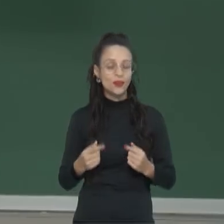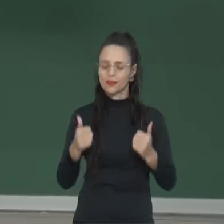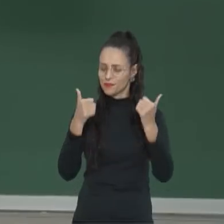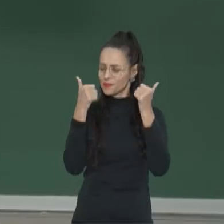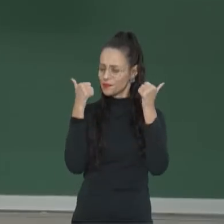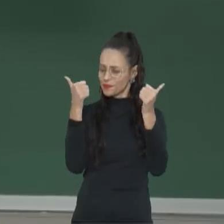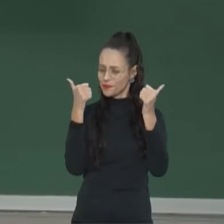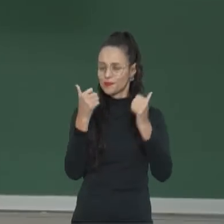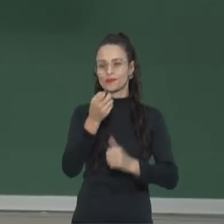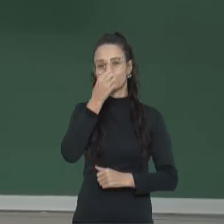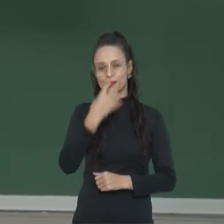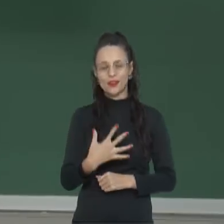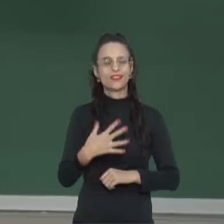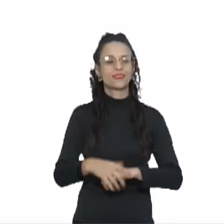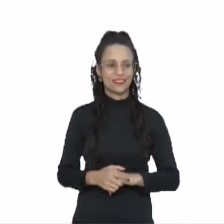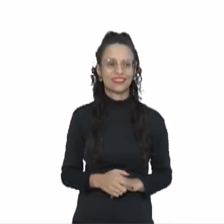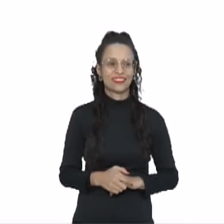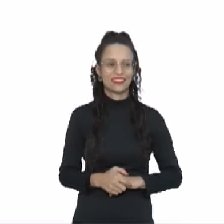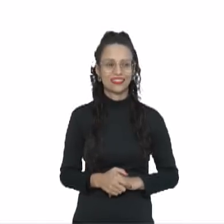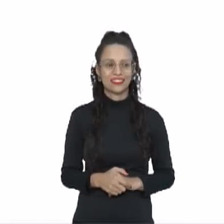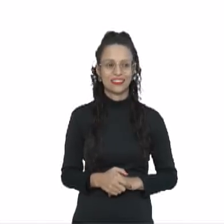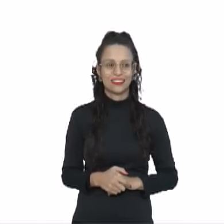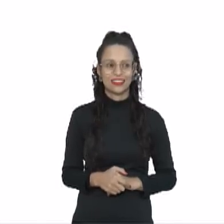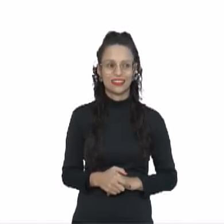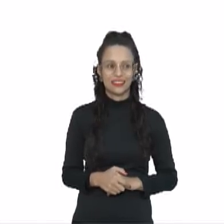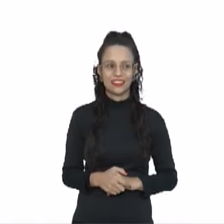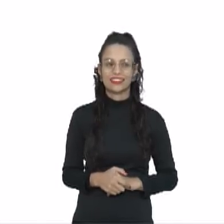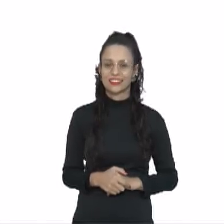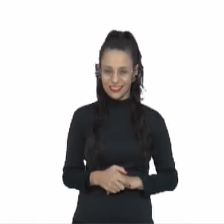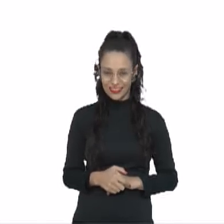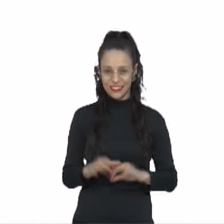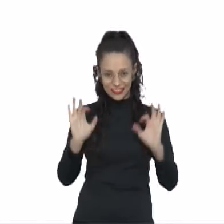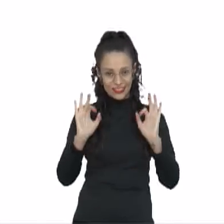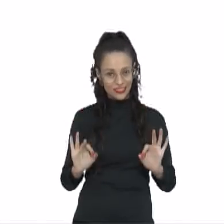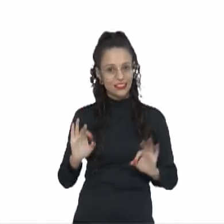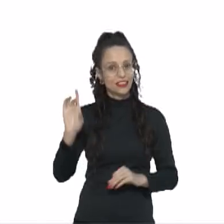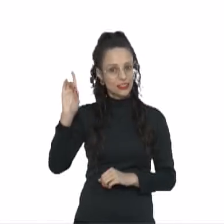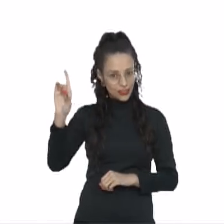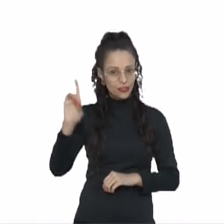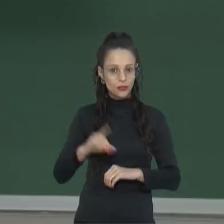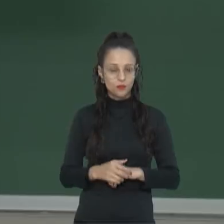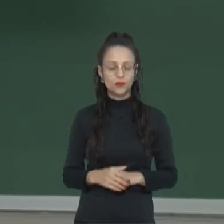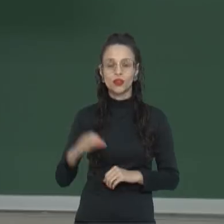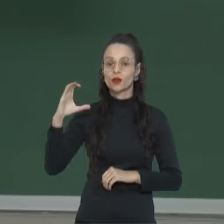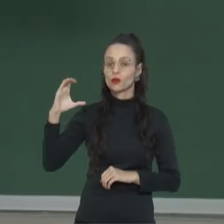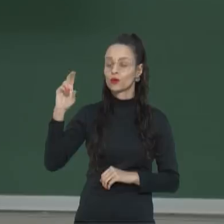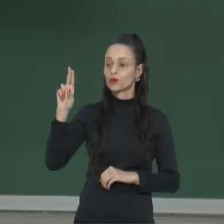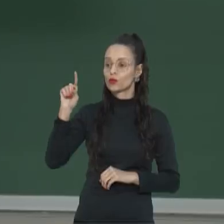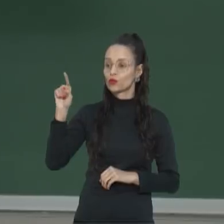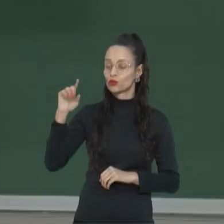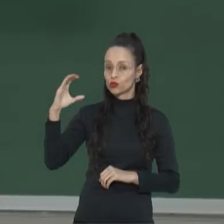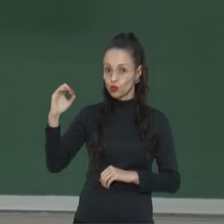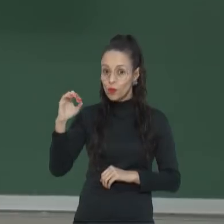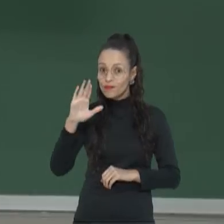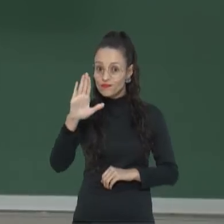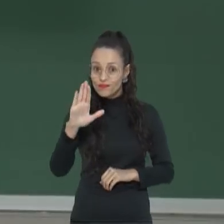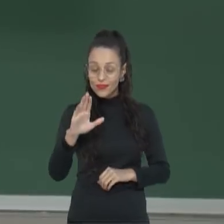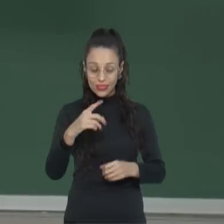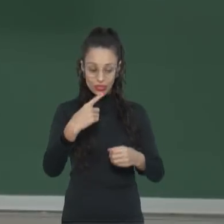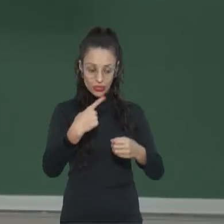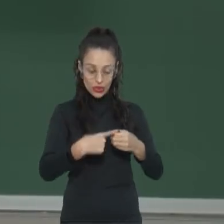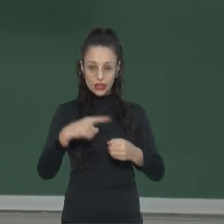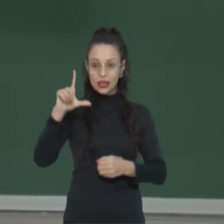Muito bem, mandou muito bem, meninos. E meninas. Letra D, Cusco. Lima é a capital do